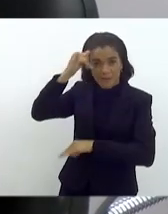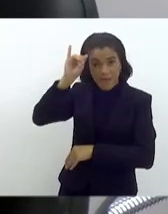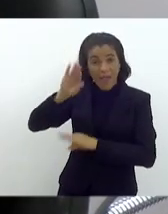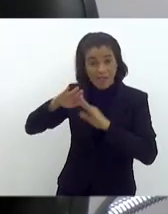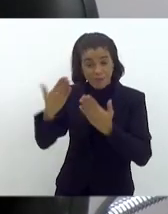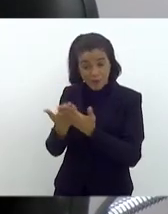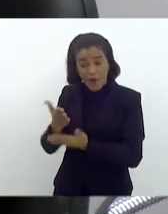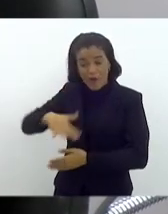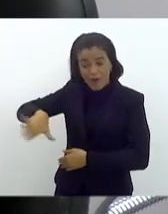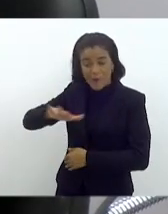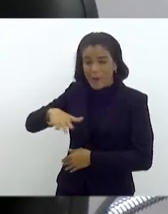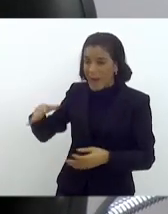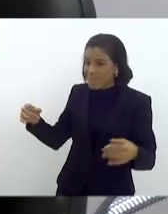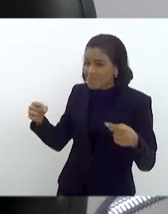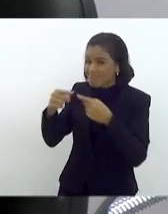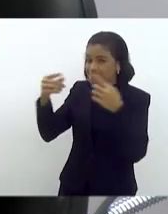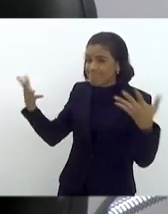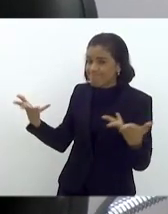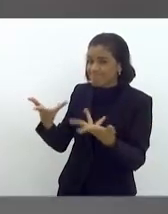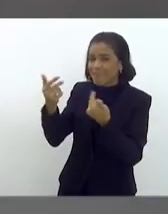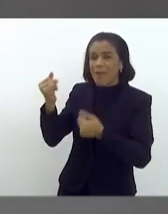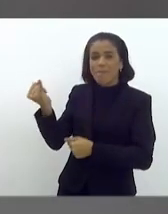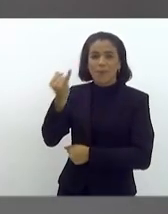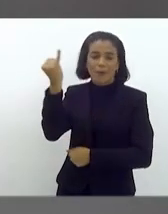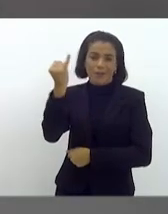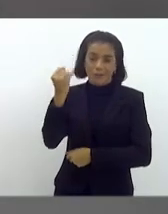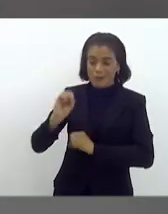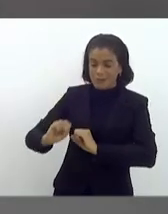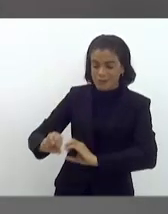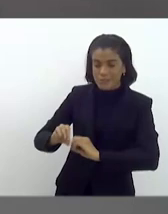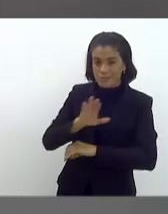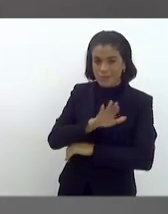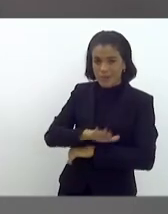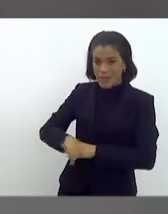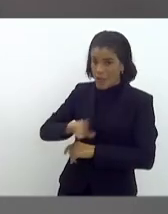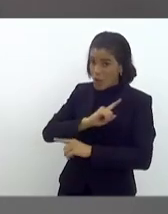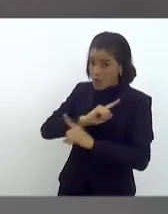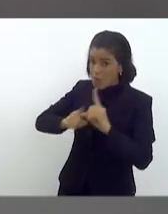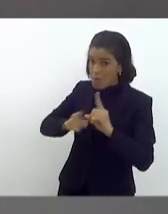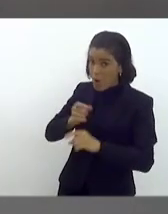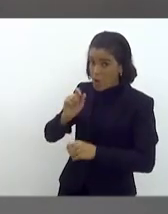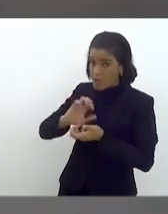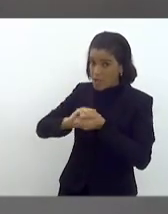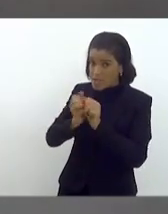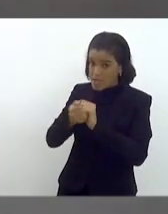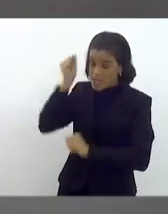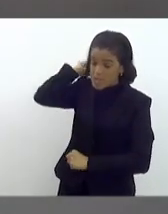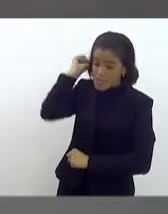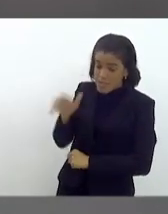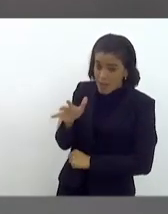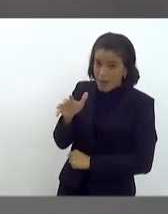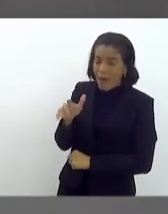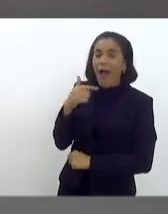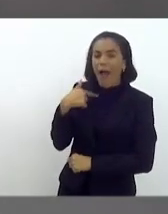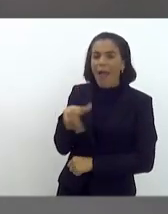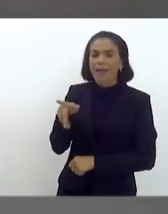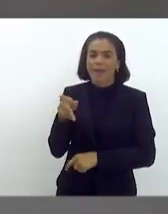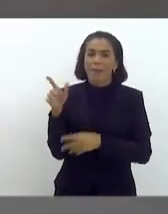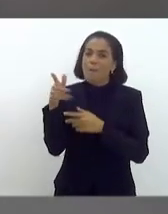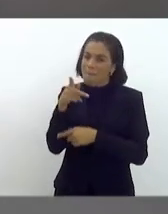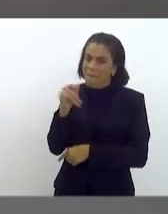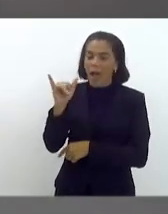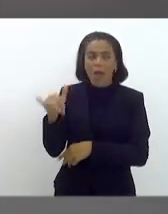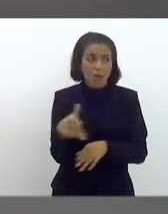escola é um espaço extremamente importante é quando a gente ensina uma criança que não pode jogar papel no chão ela chama a atenção dos pais